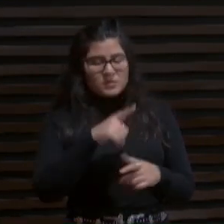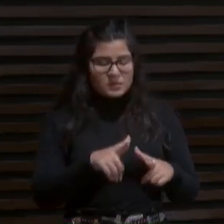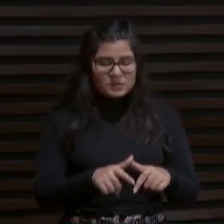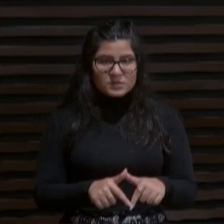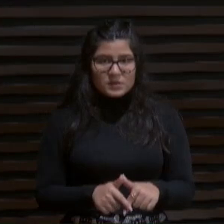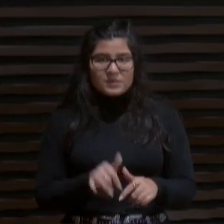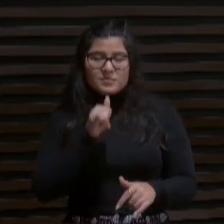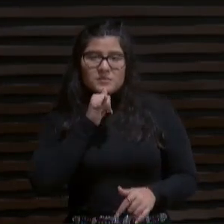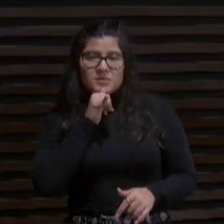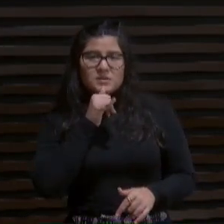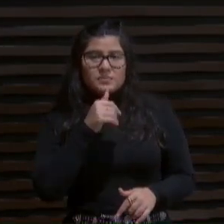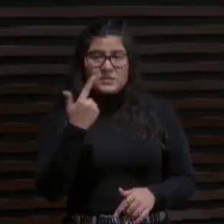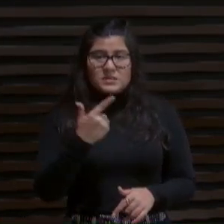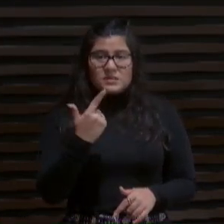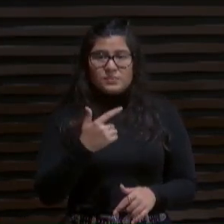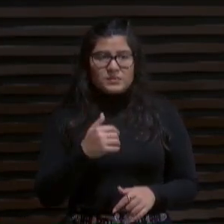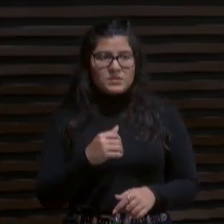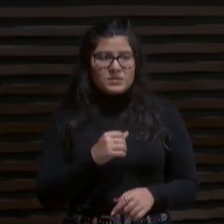Quando, por exemplo, em 2 Samuel